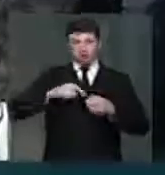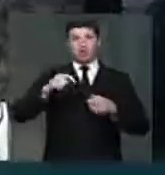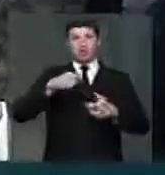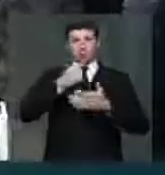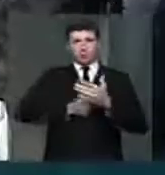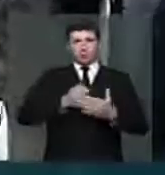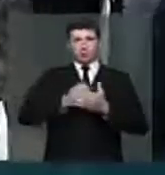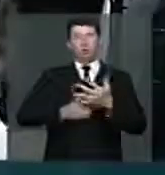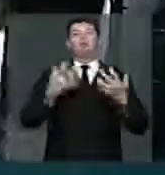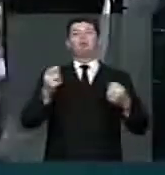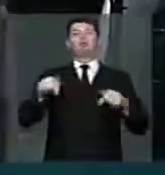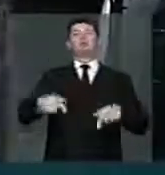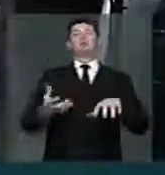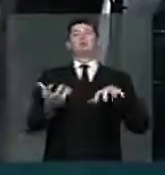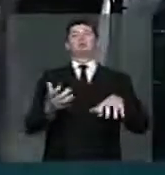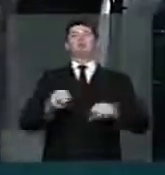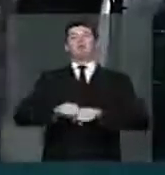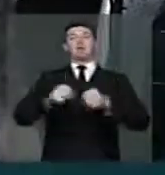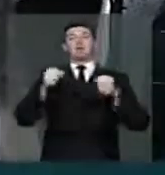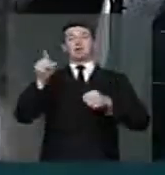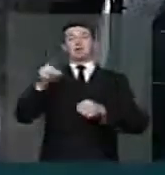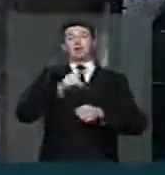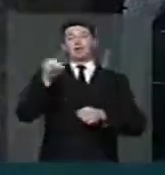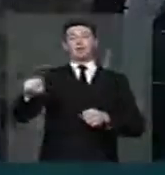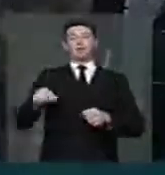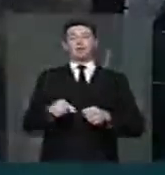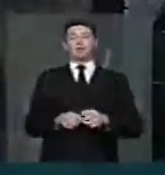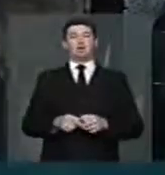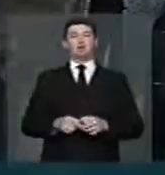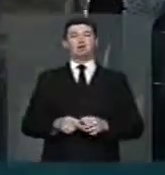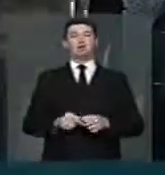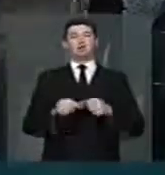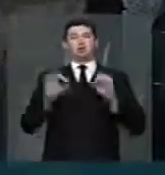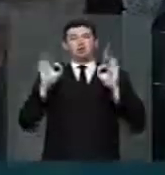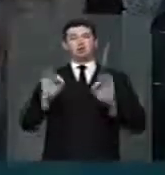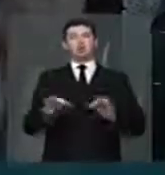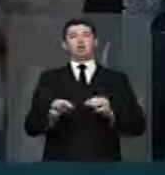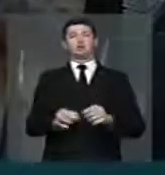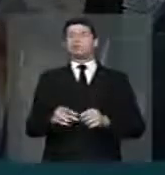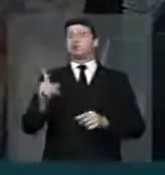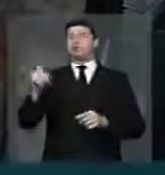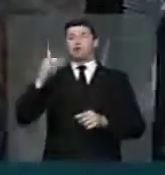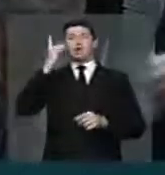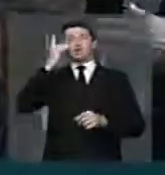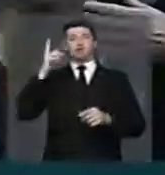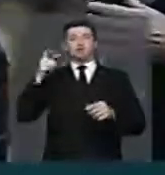fazer com que o Congresso derrube o veto injustamente oposto pela presidenta Dilma. Muito obrigado.